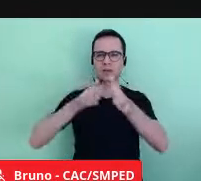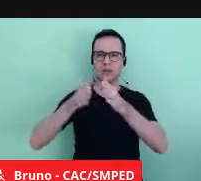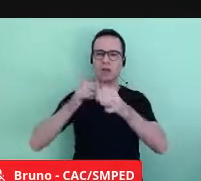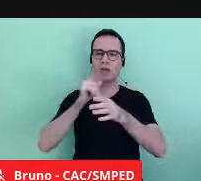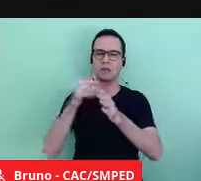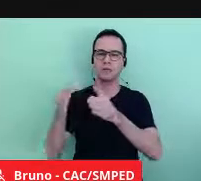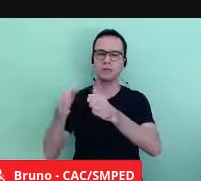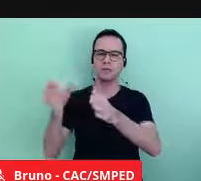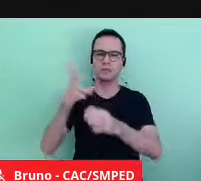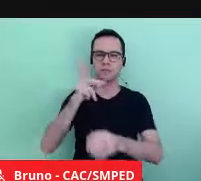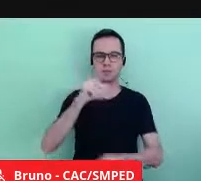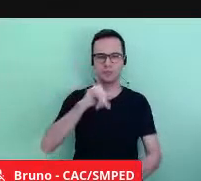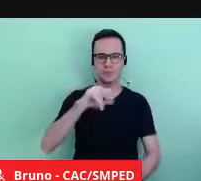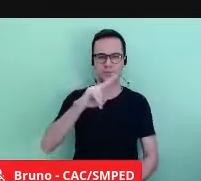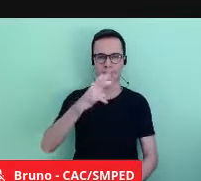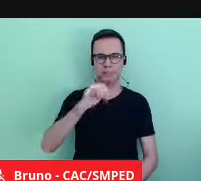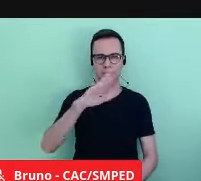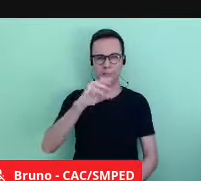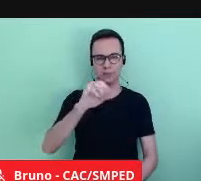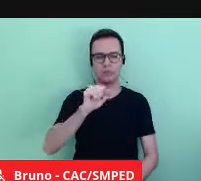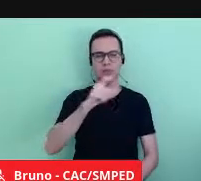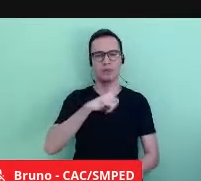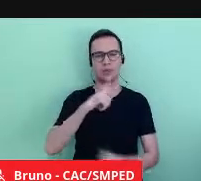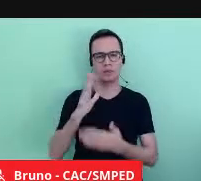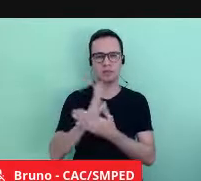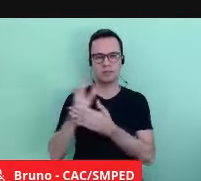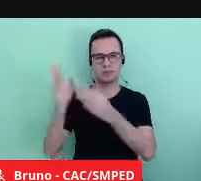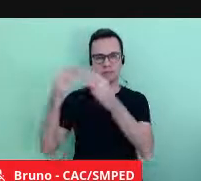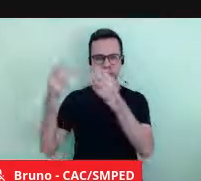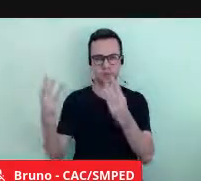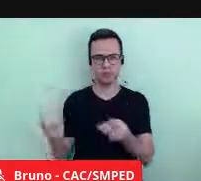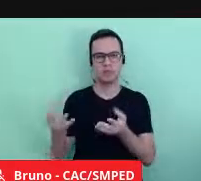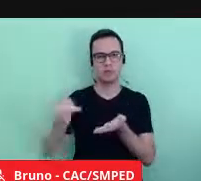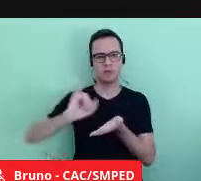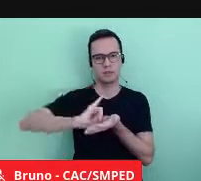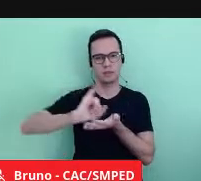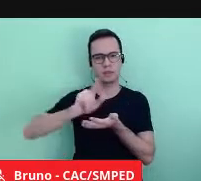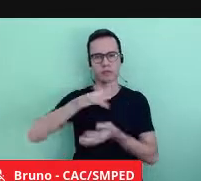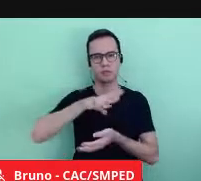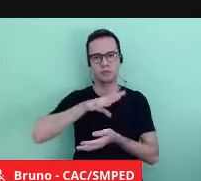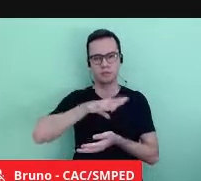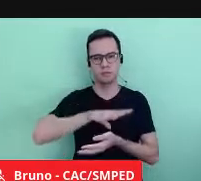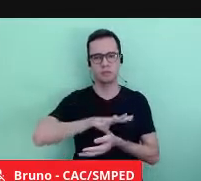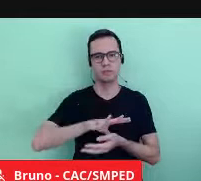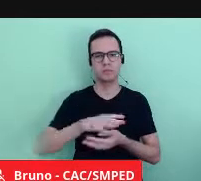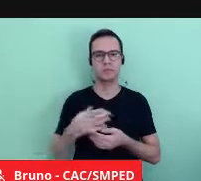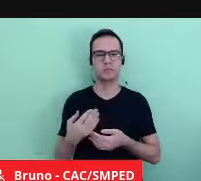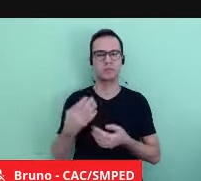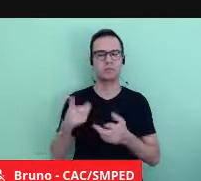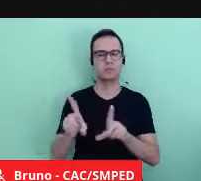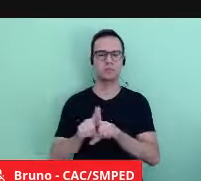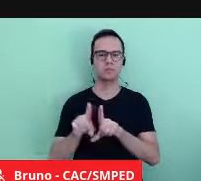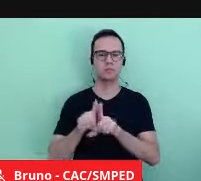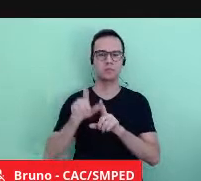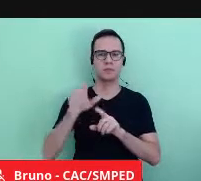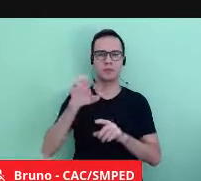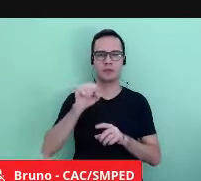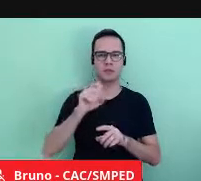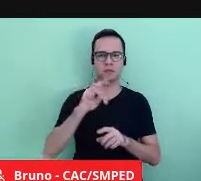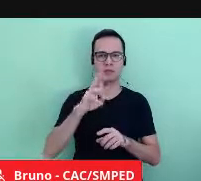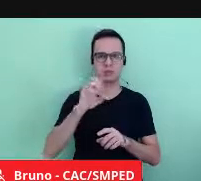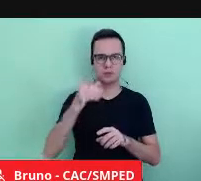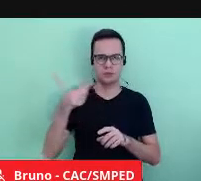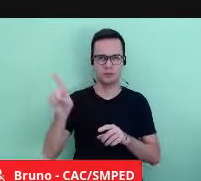Aí a gente tem um conjunto de museus que estão nas áreas mais centrais, que é o Museu da Língua Portuguesa, ou a Estação Pinacoteca, a Pinacoteca